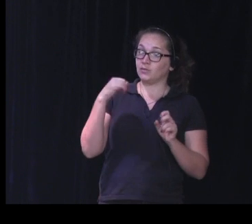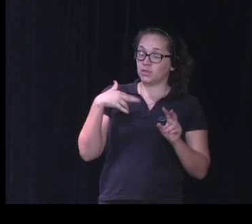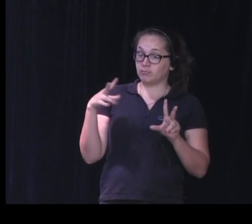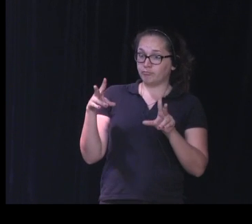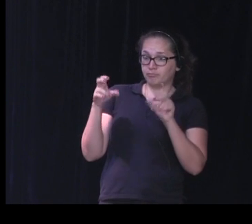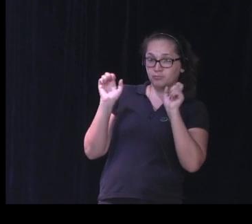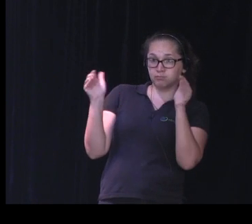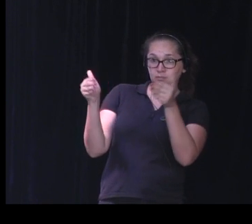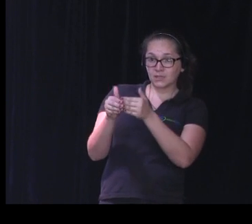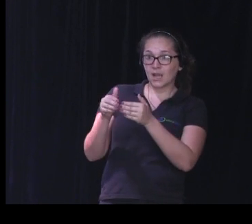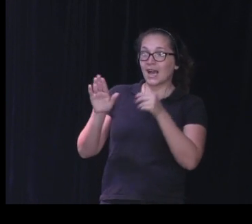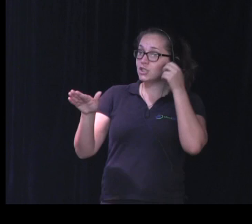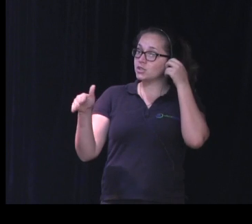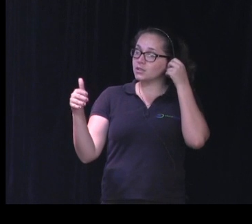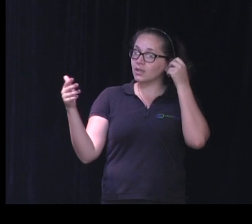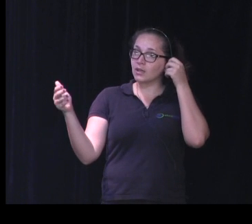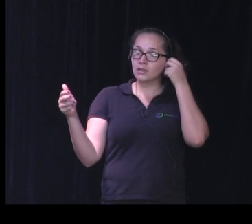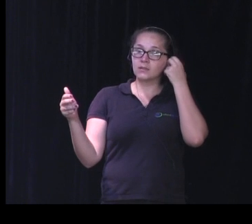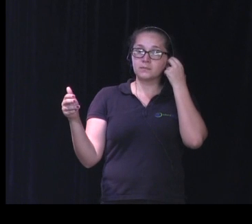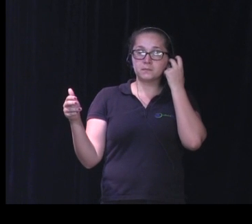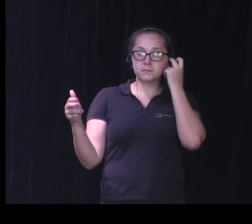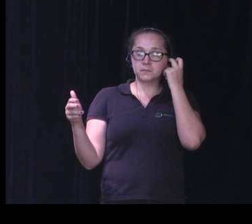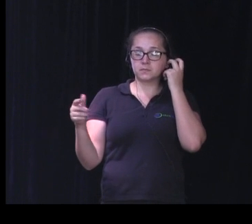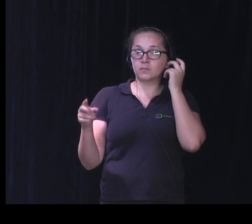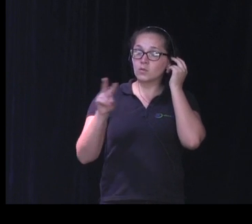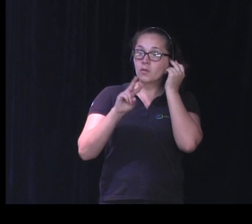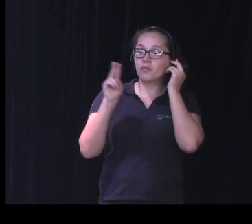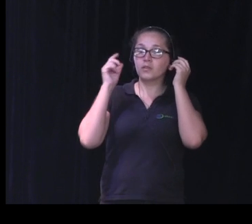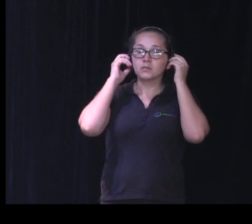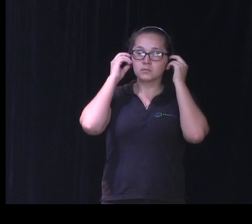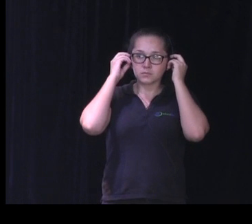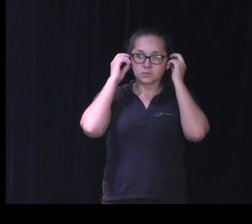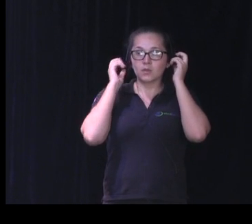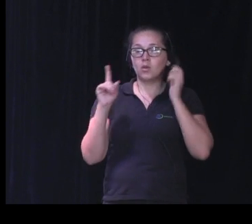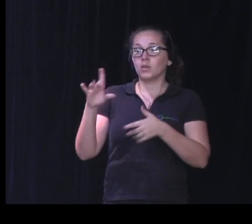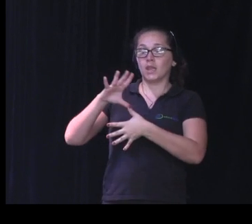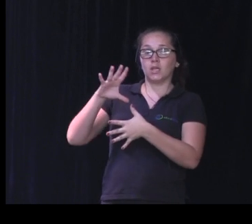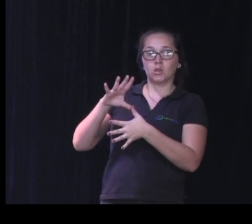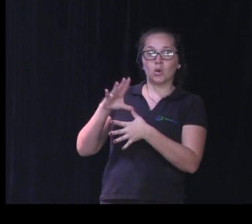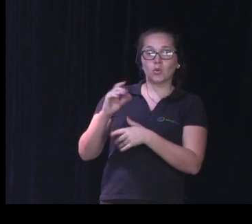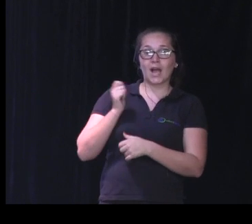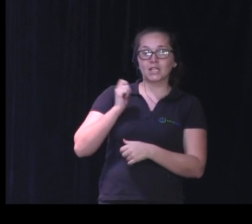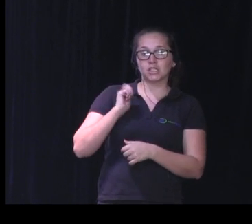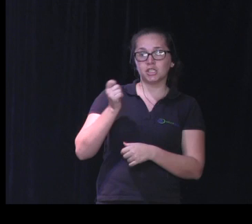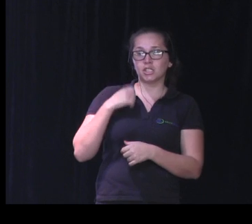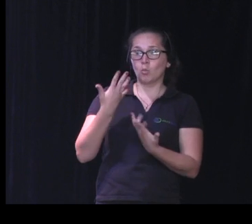oásis. Se prestarem atenção, à direita, vocês veem o território argentino,